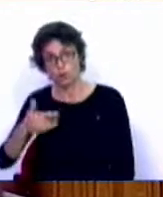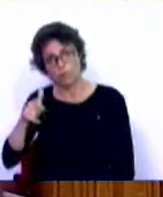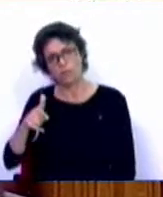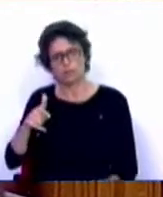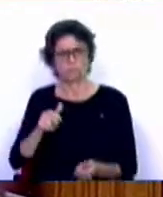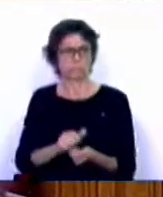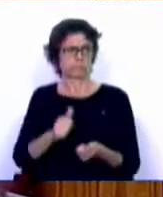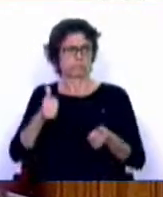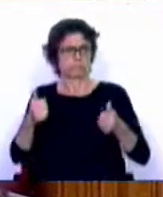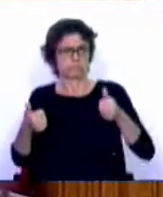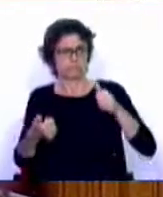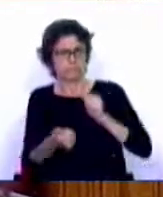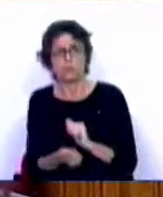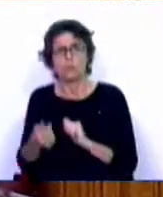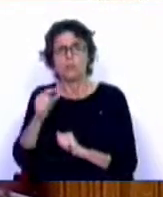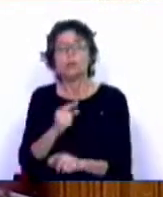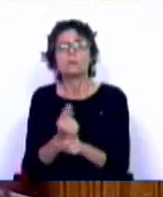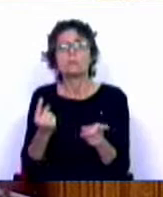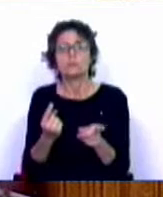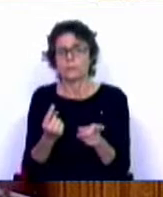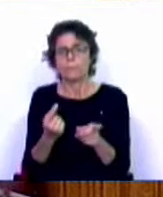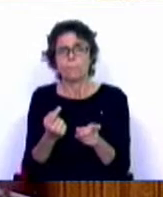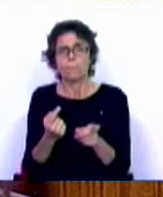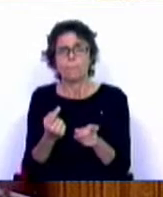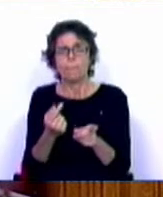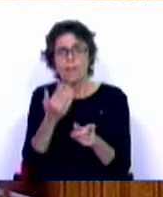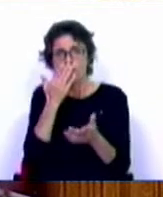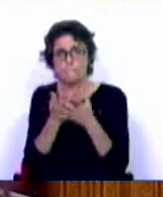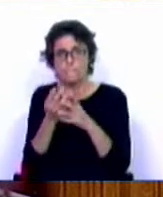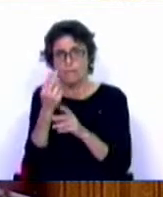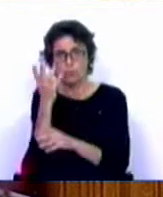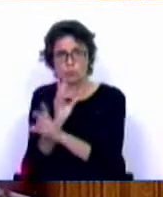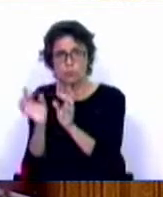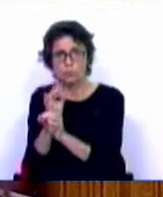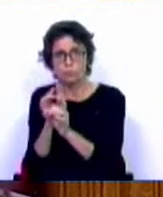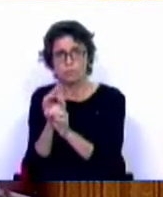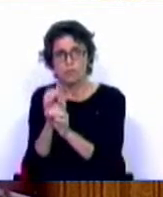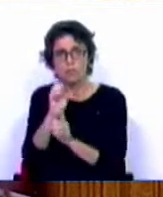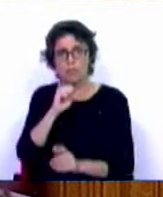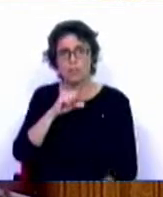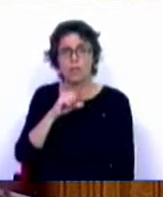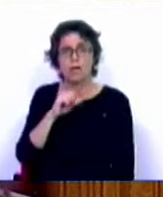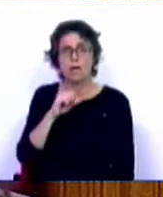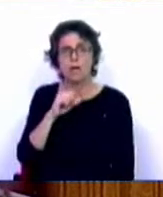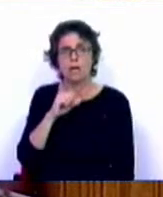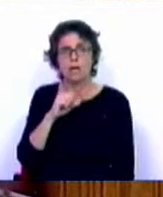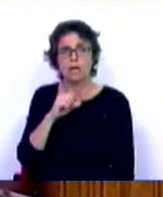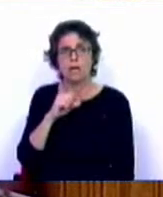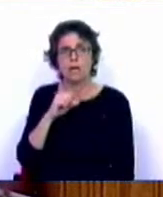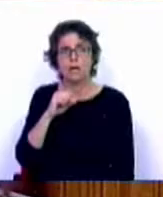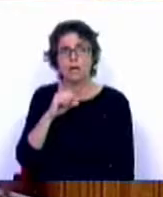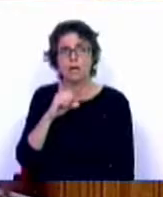metamorfose, como foi dito. Ou seja, ao nível da União Europeia, a Guarda Europeia de Fronteiras e Costeira, que os deputados nem